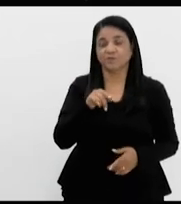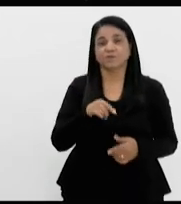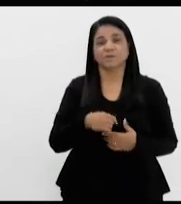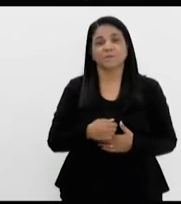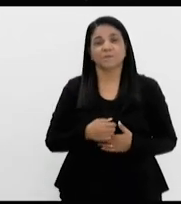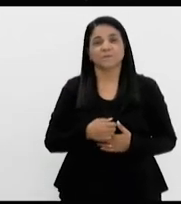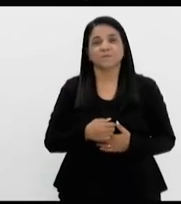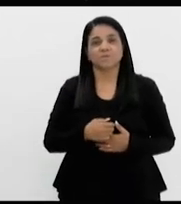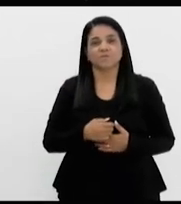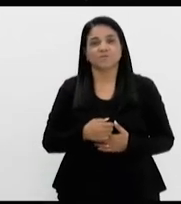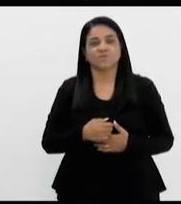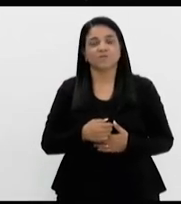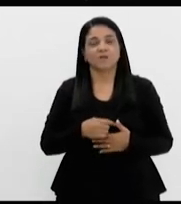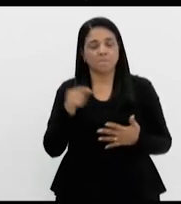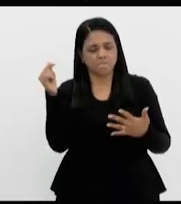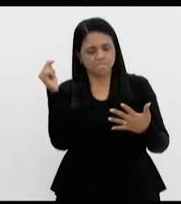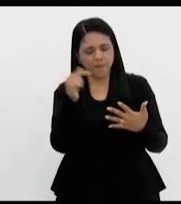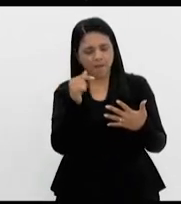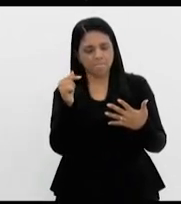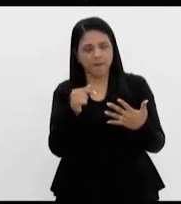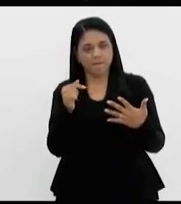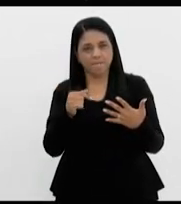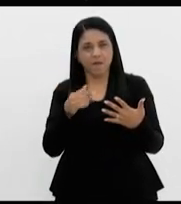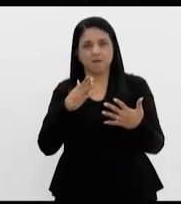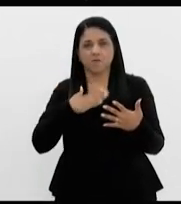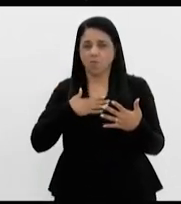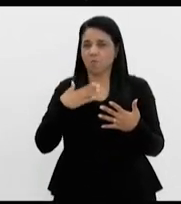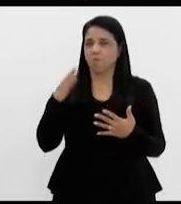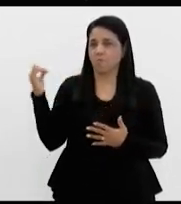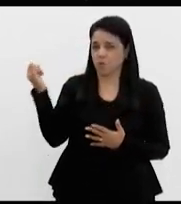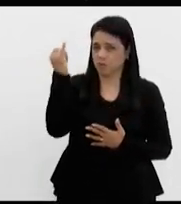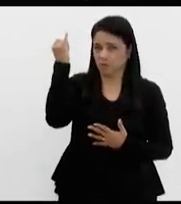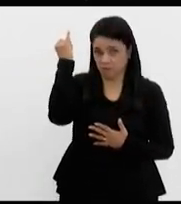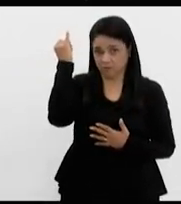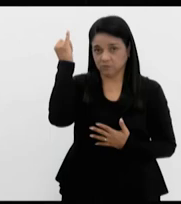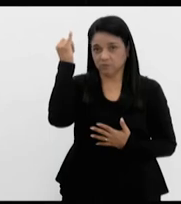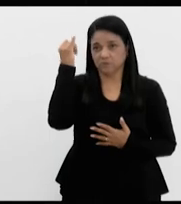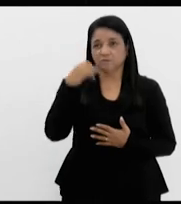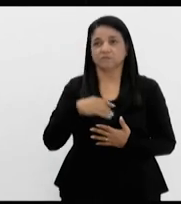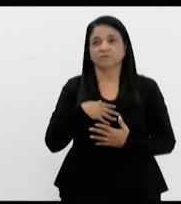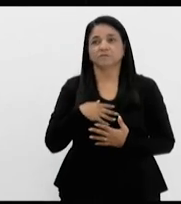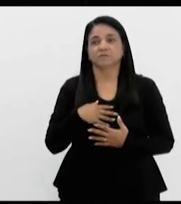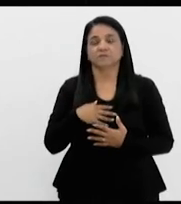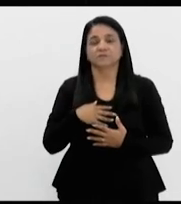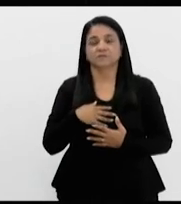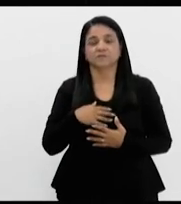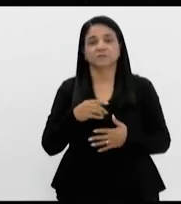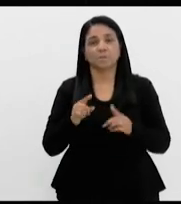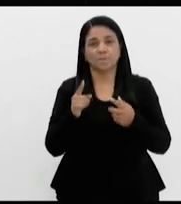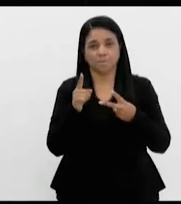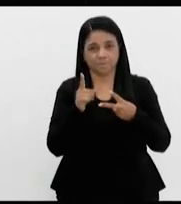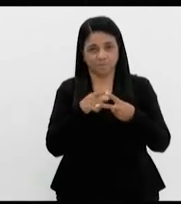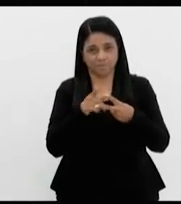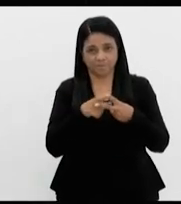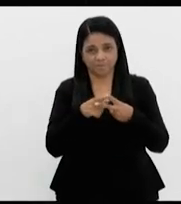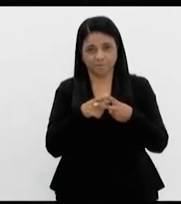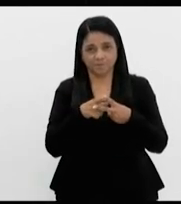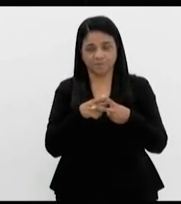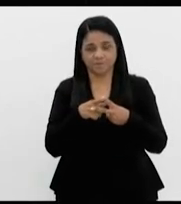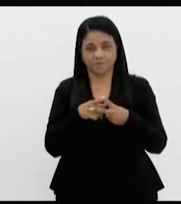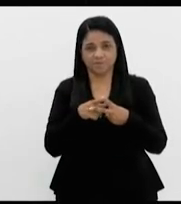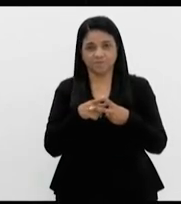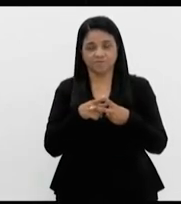Bom, colocar aqui algumas questões que eu acho que são importantes. A primeira delas